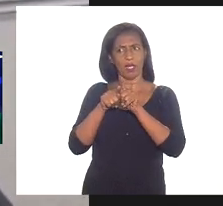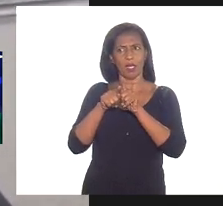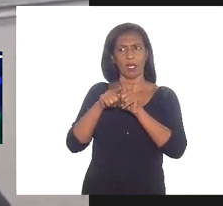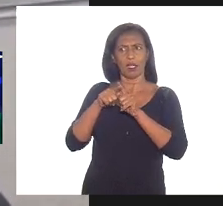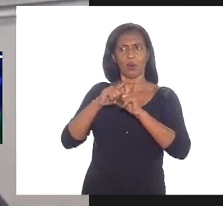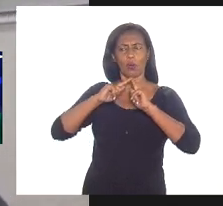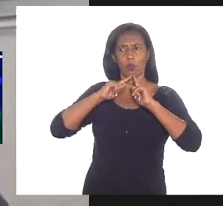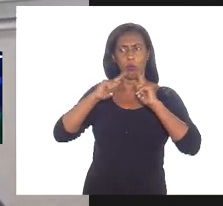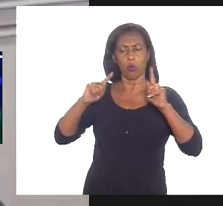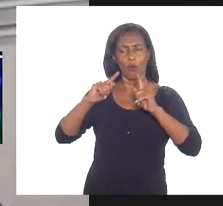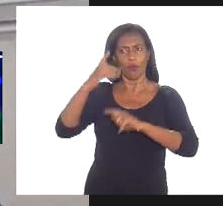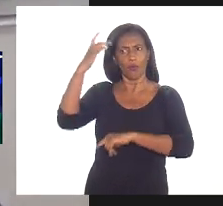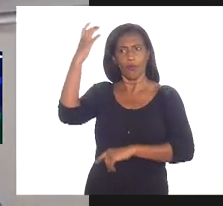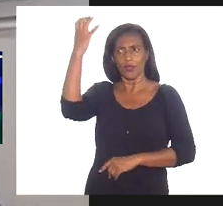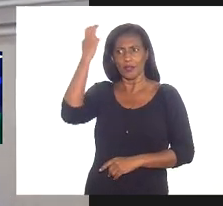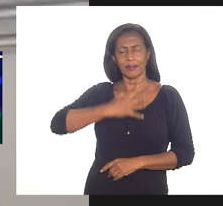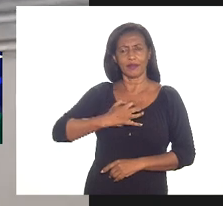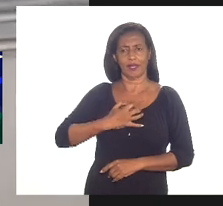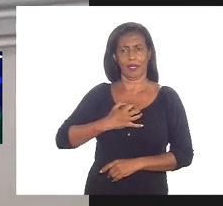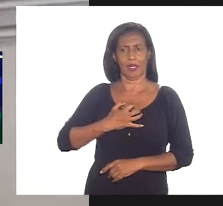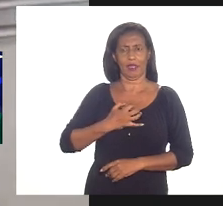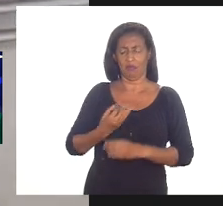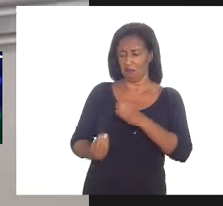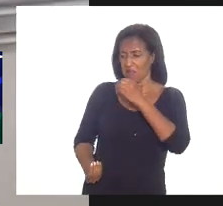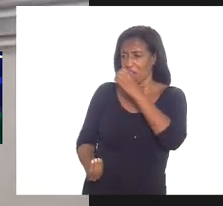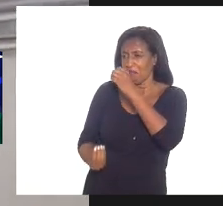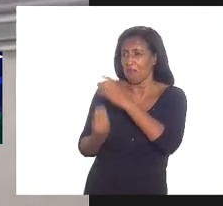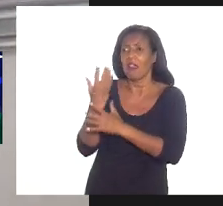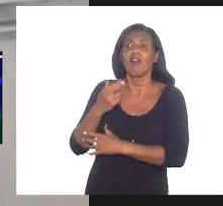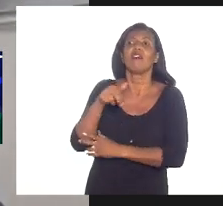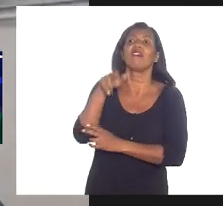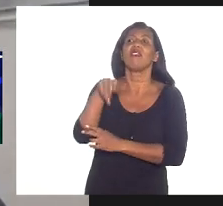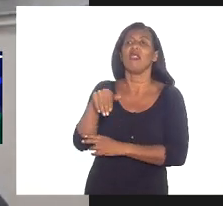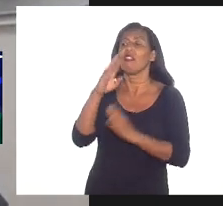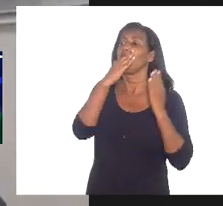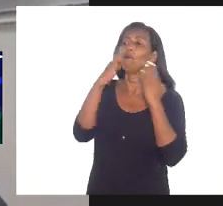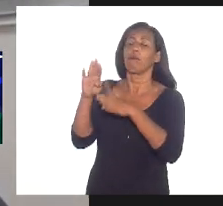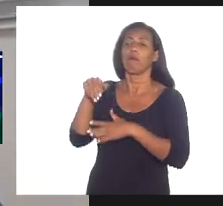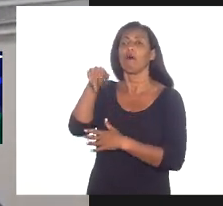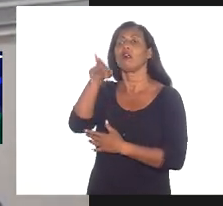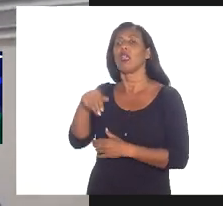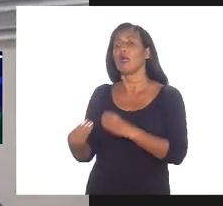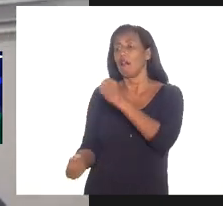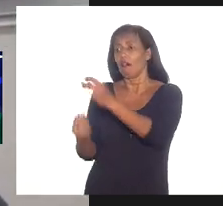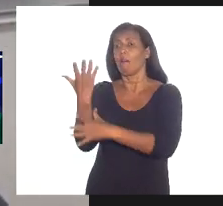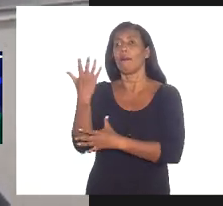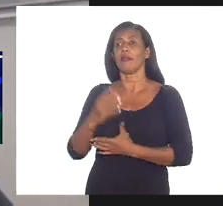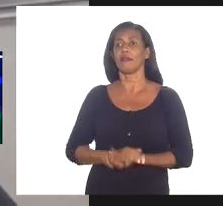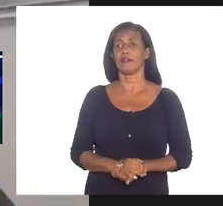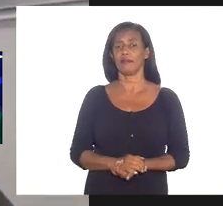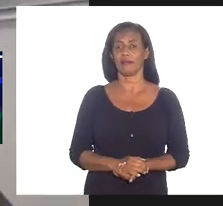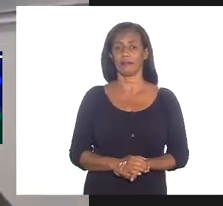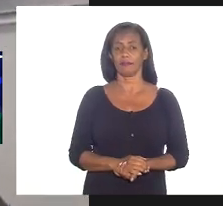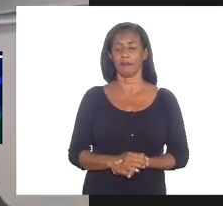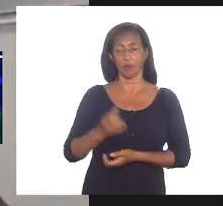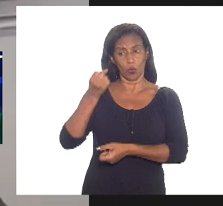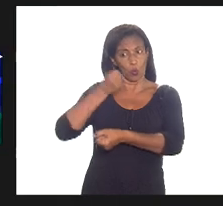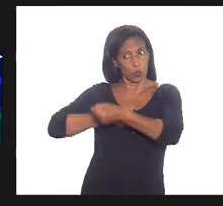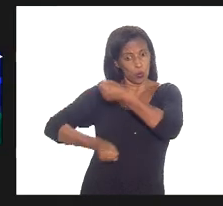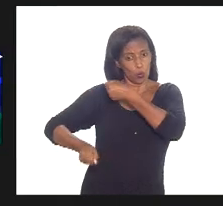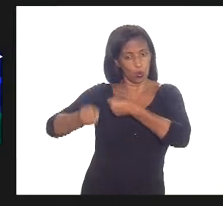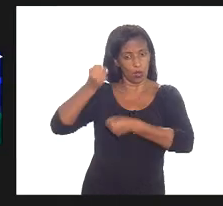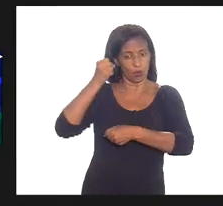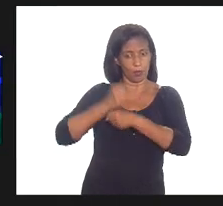grave e outra apareça Quem foi ameaçado e eu já falei isso no ano passado